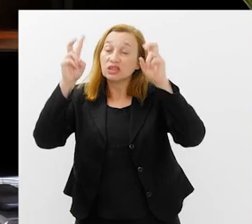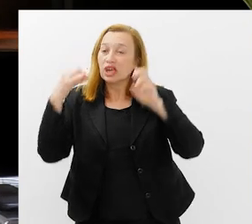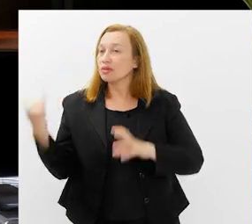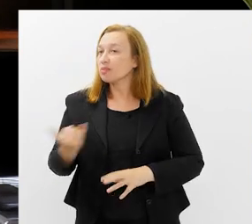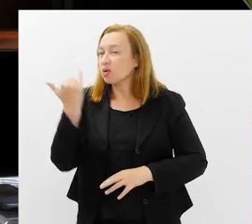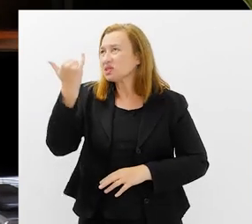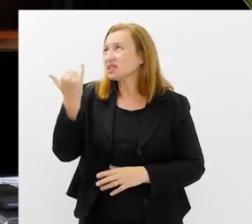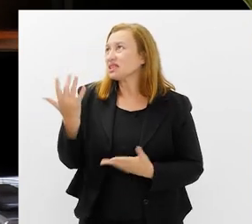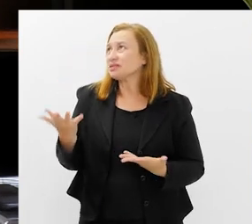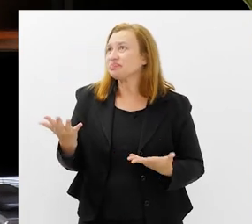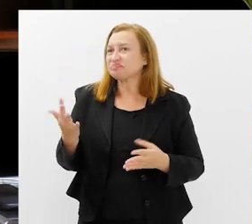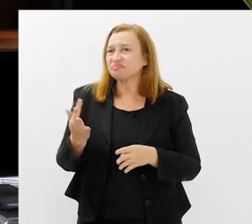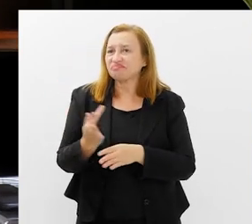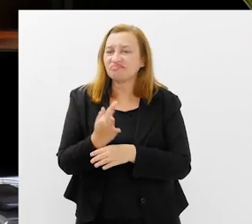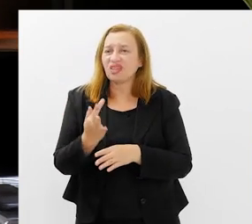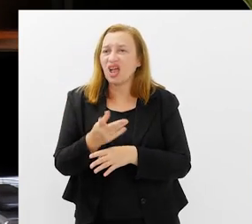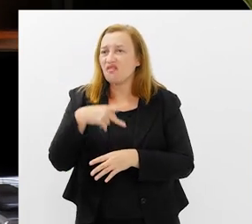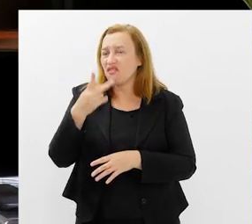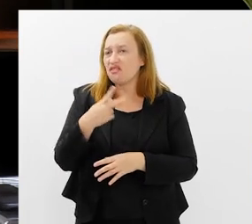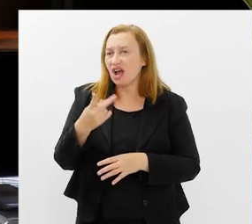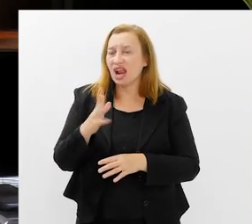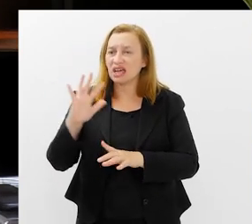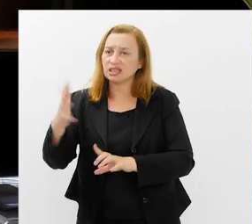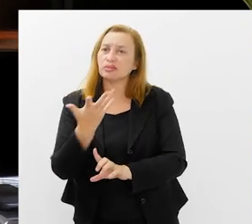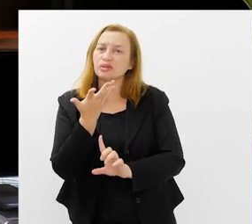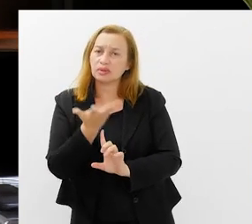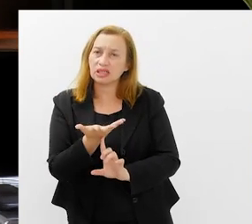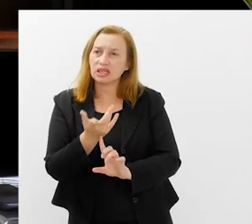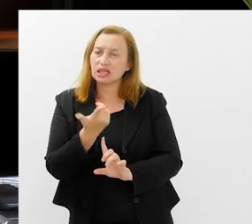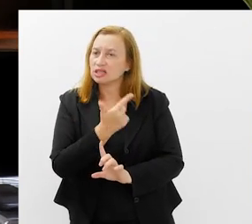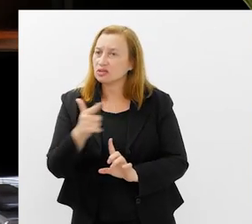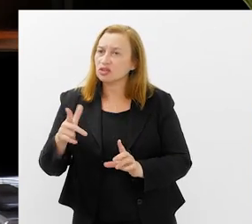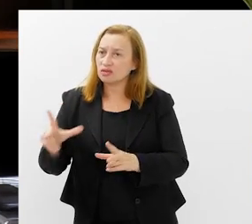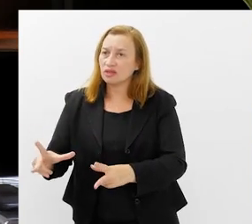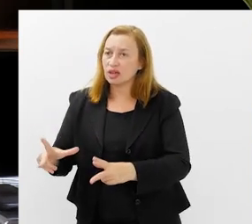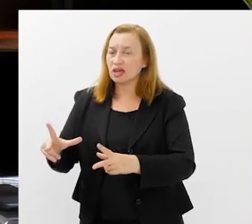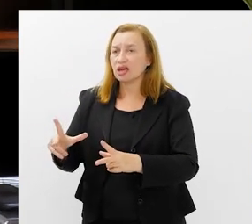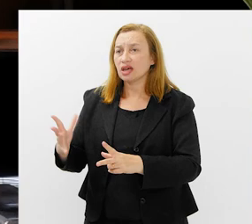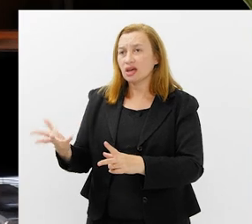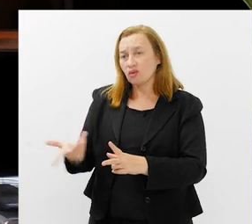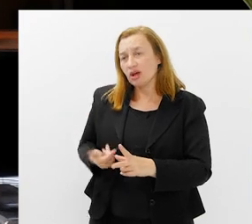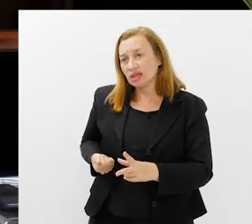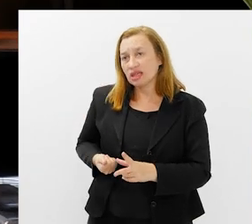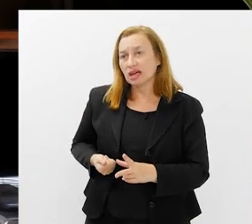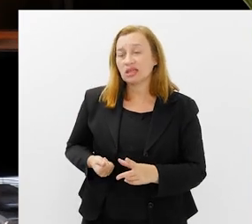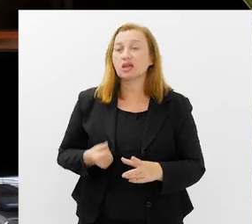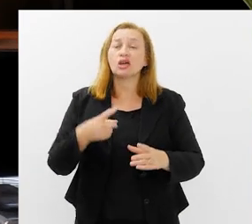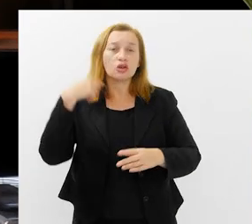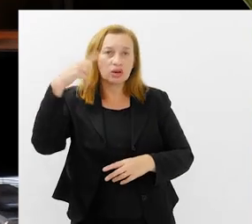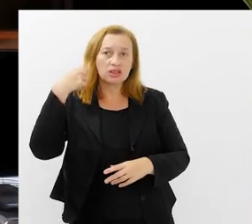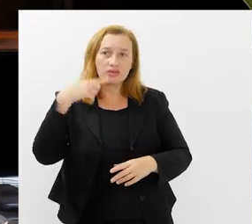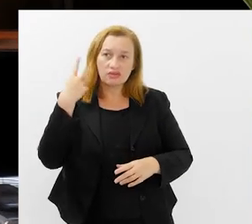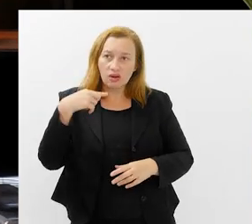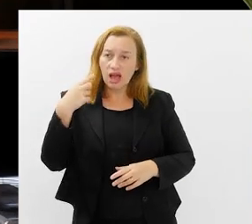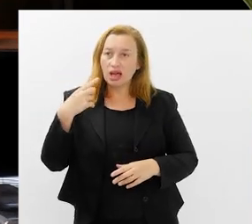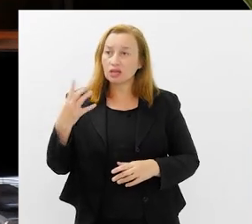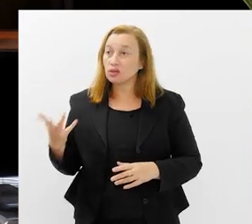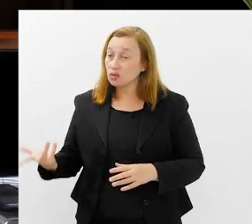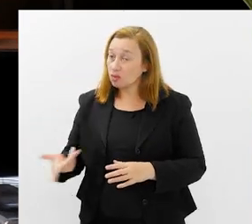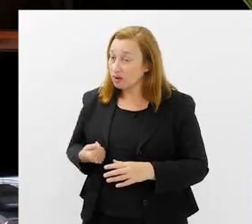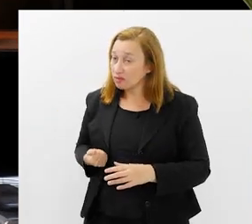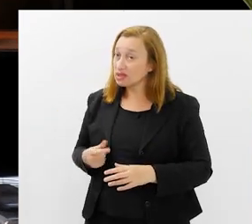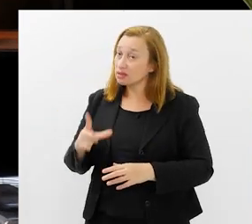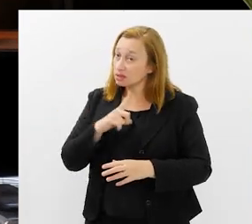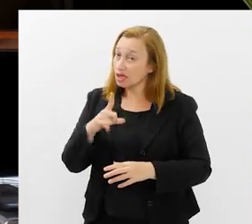é um tema muito importante, porque não adianta falar de meio ambiente sem qualificar. E o advogado, como qualificado, ele é um instrumento transformador da